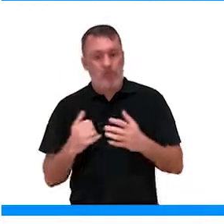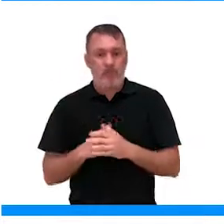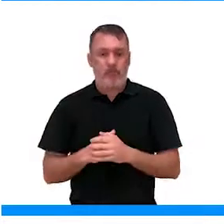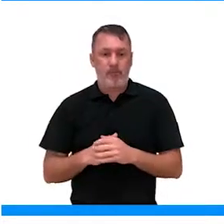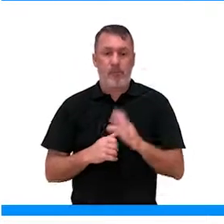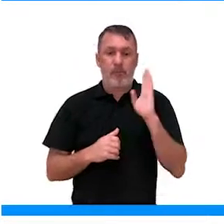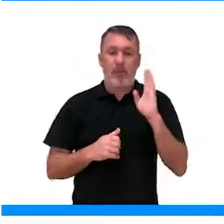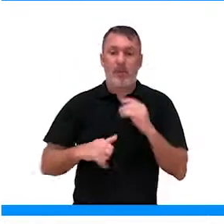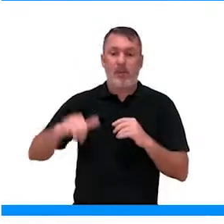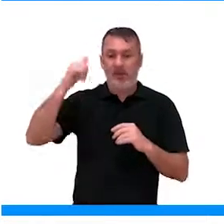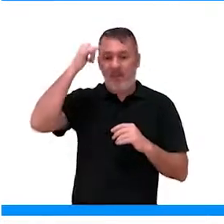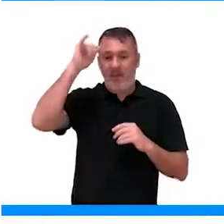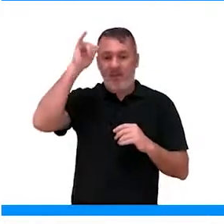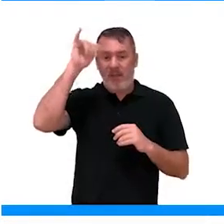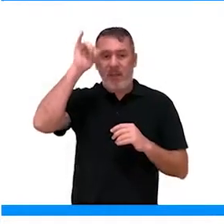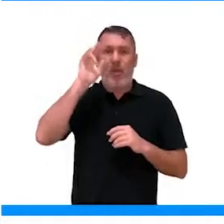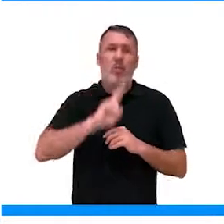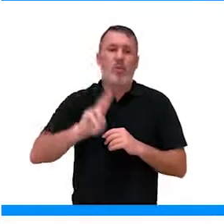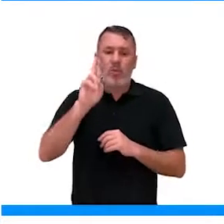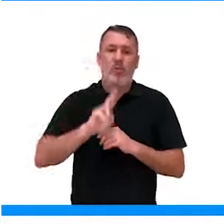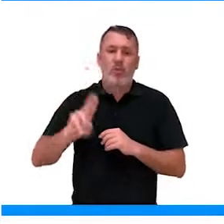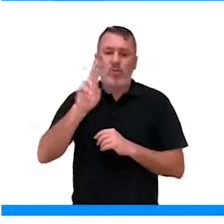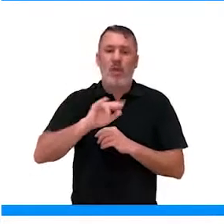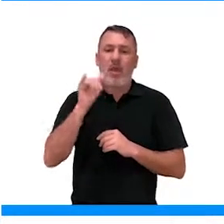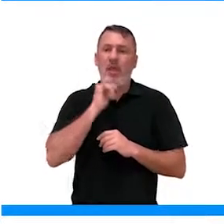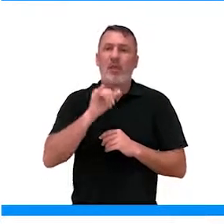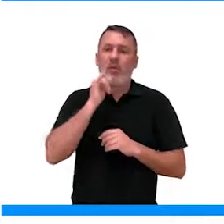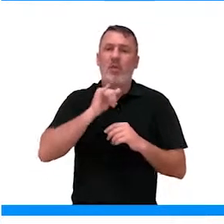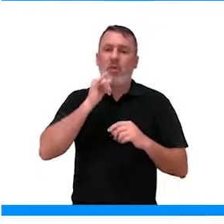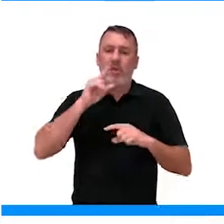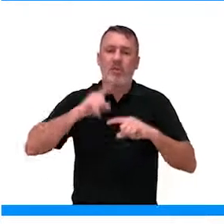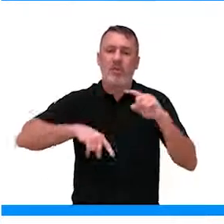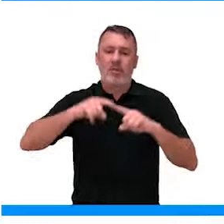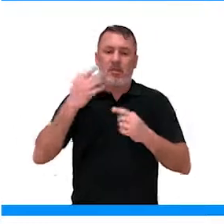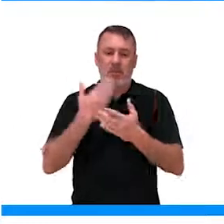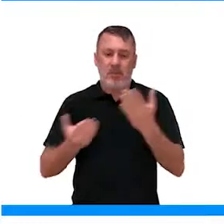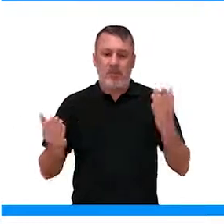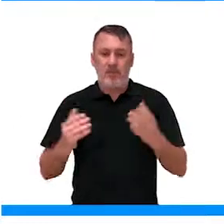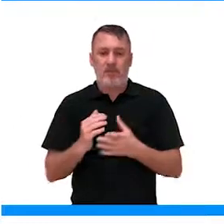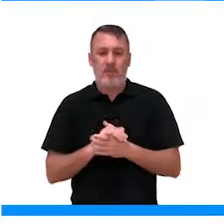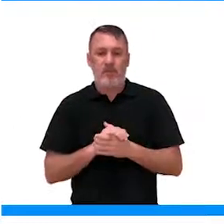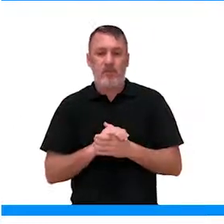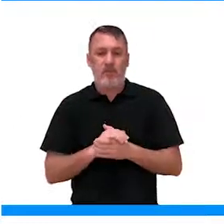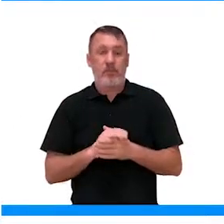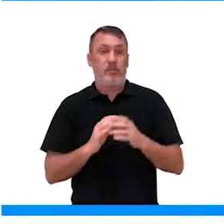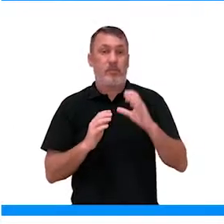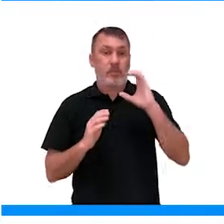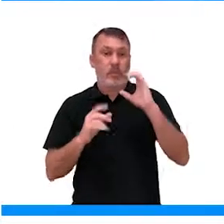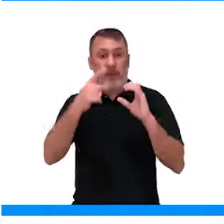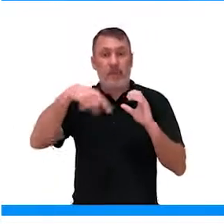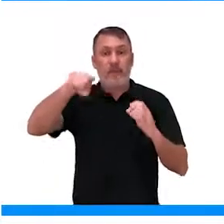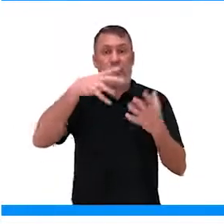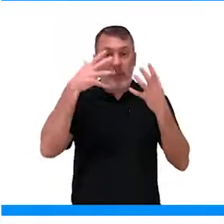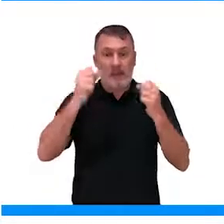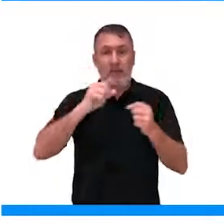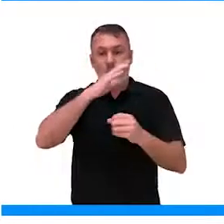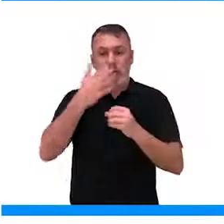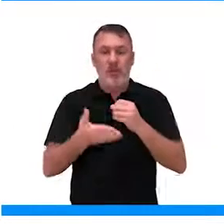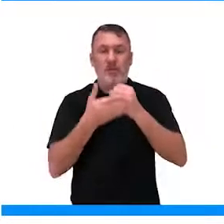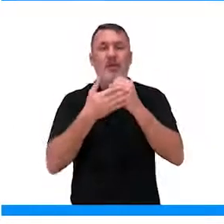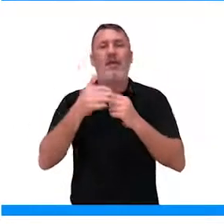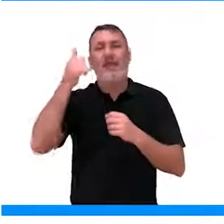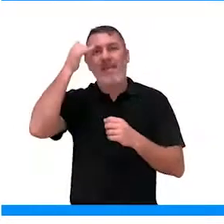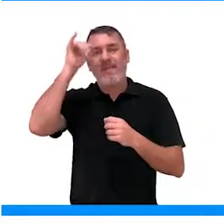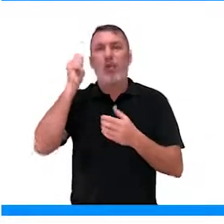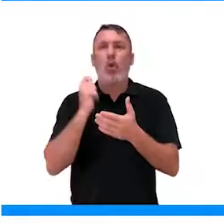B. Evitar o consumo excessivo de produtos reutilizáveis. C. Aderir à onda sustentável, evitando o consumo